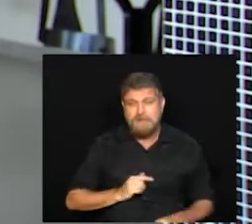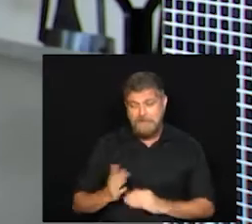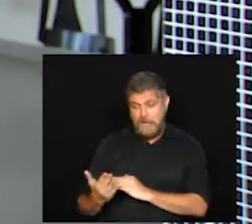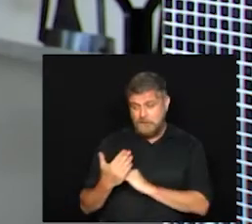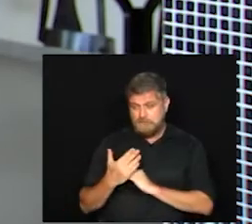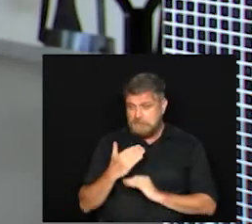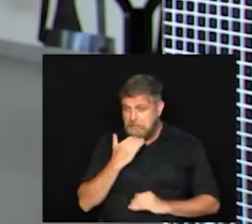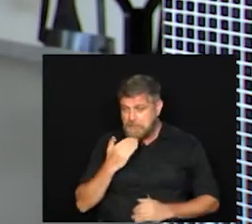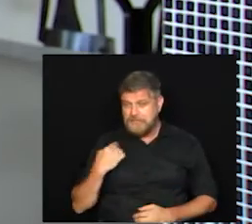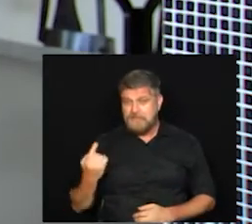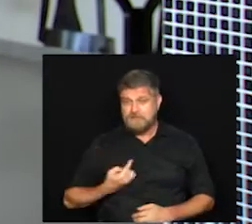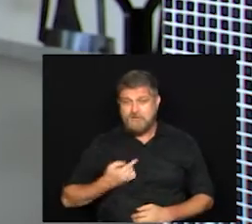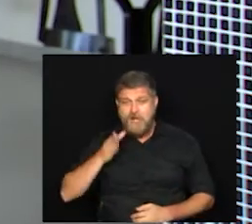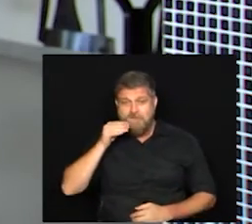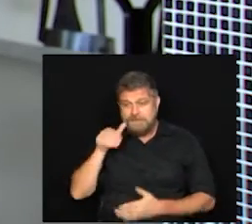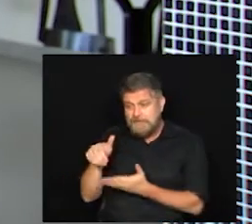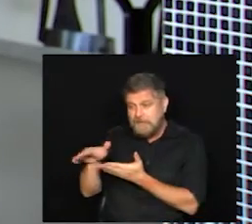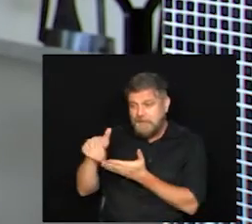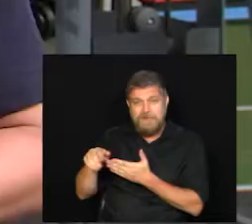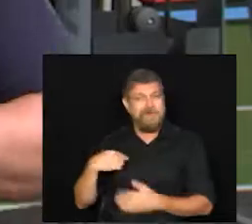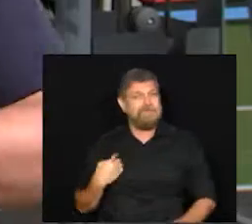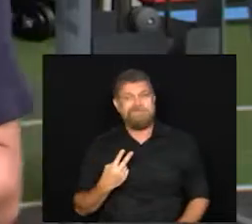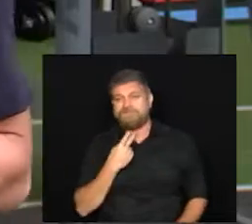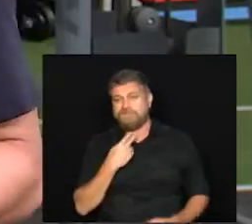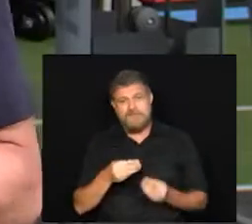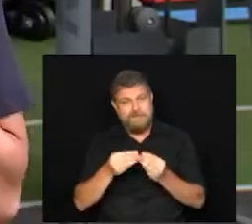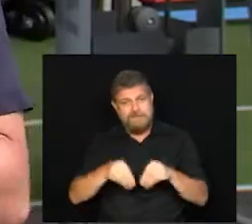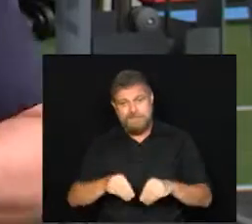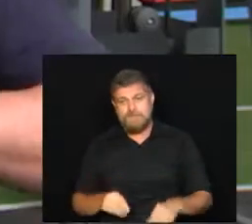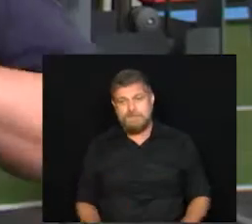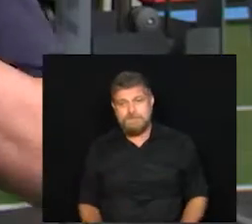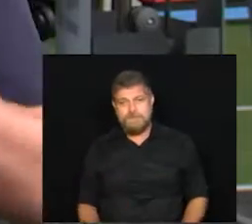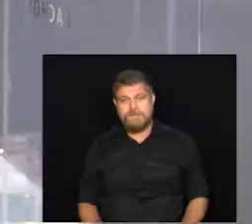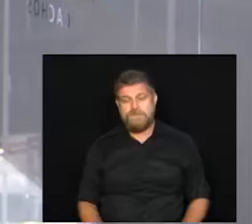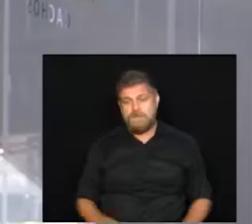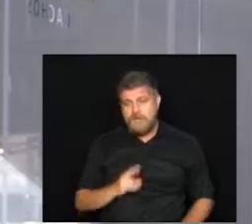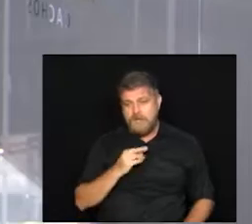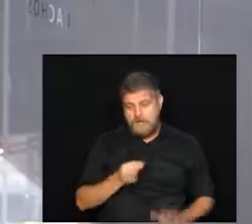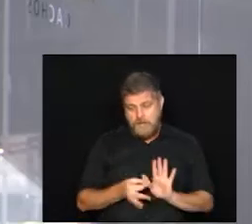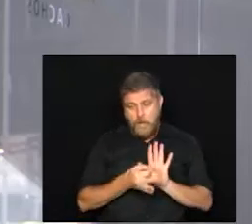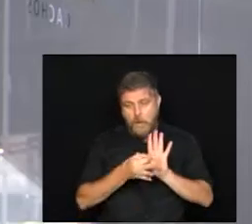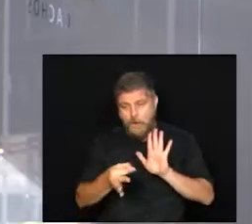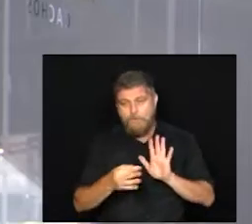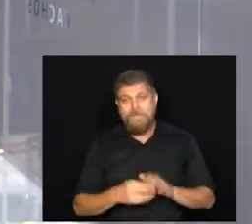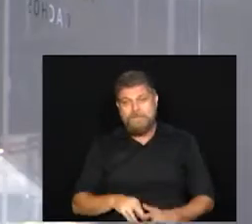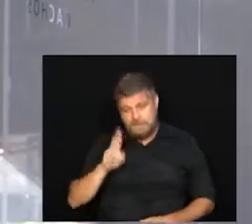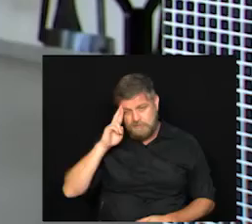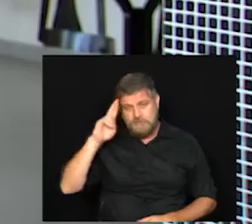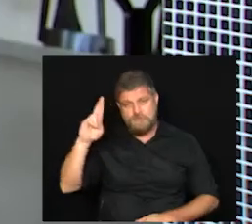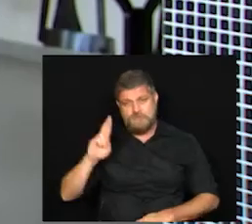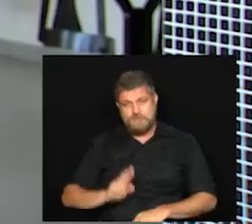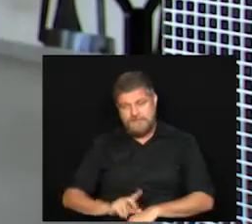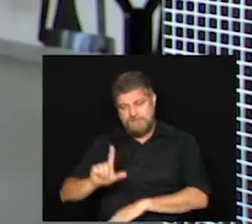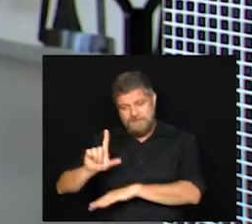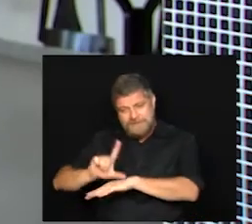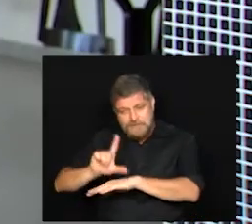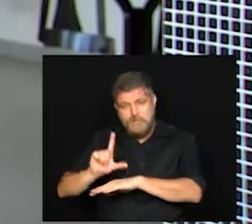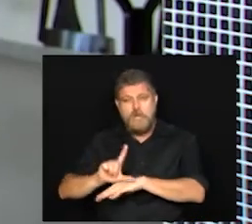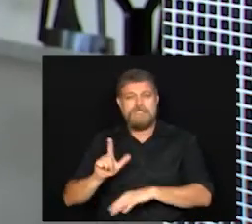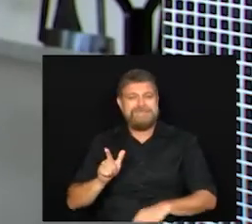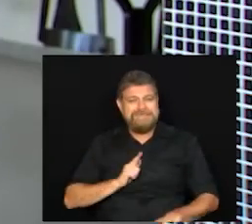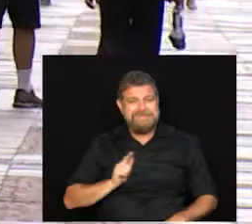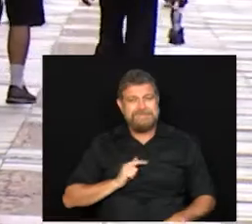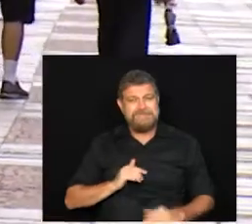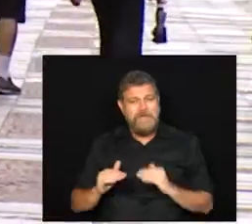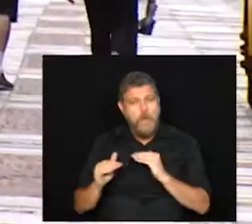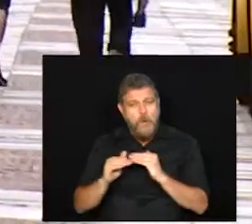gente não diminuir a nossa equipe, a gente fica com prejuízo. Na visão dos comerciantes, É necessário um equilíbrio e colaboração